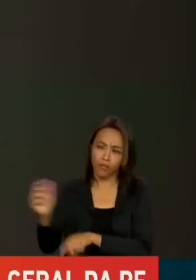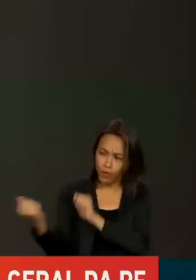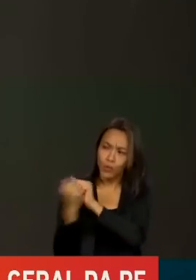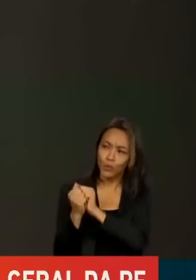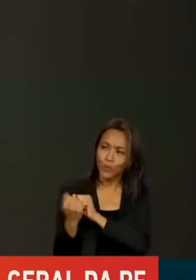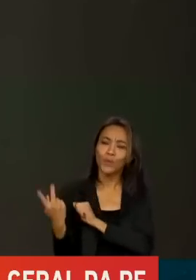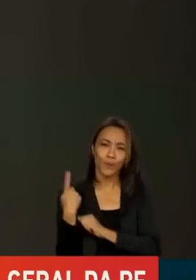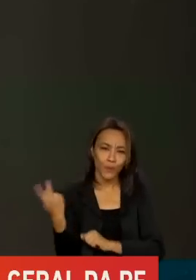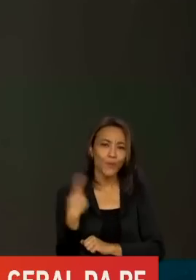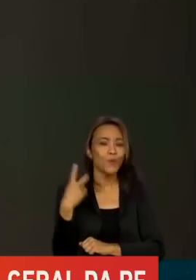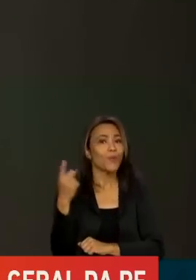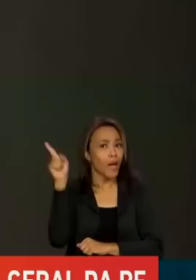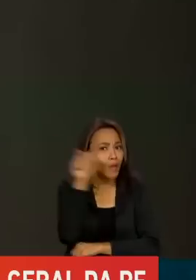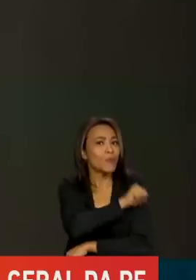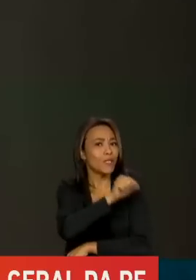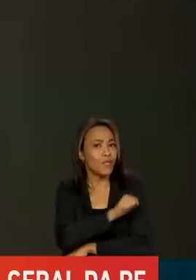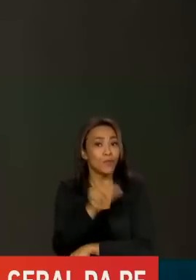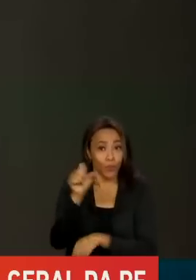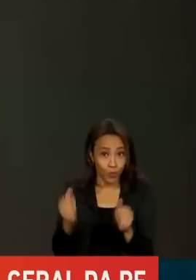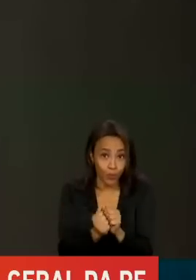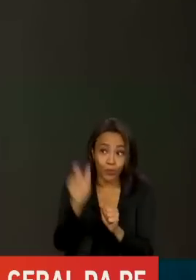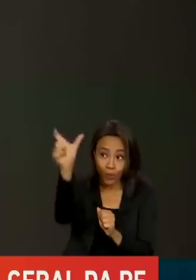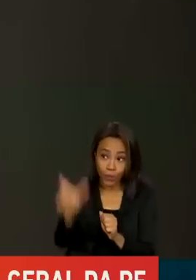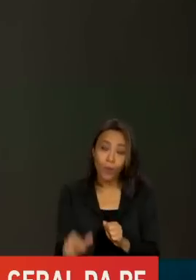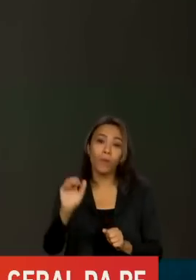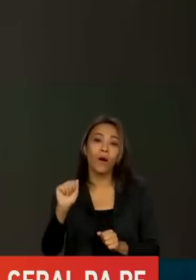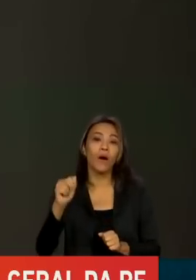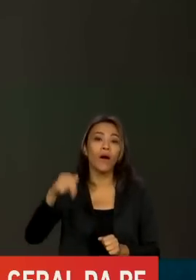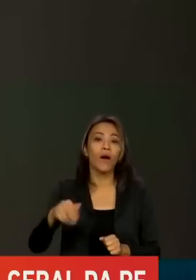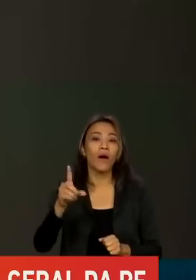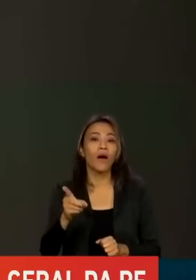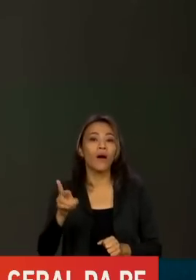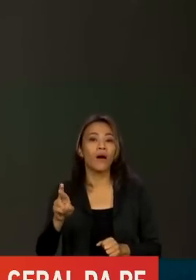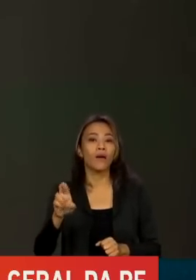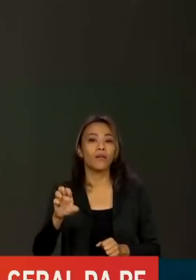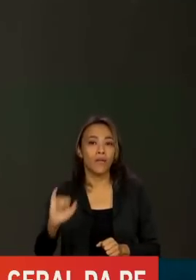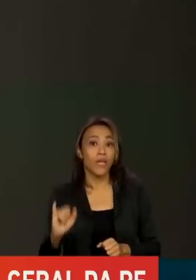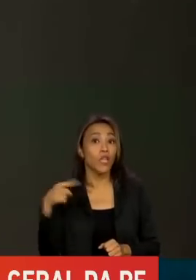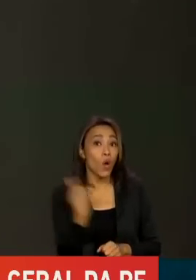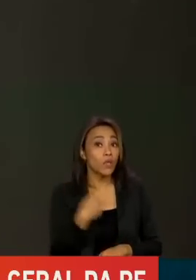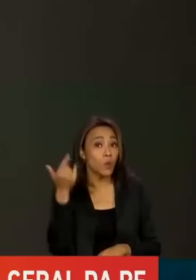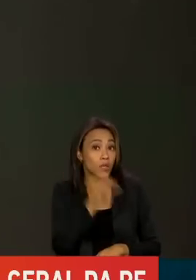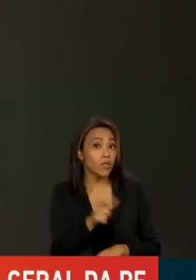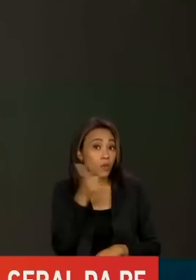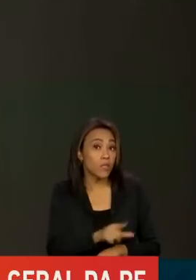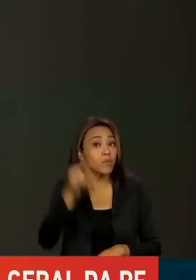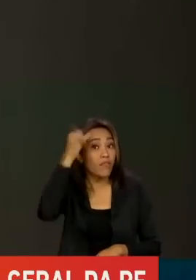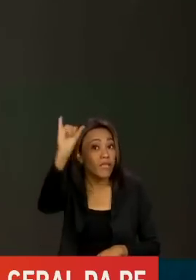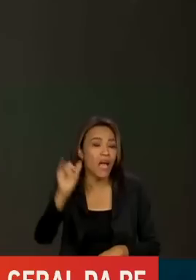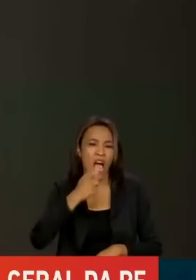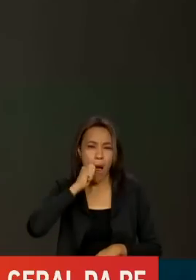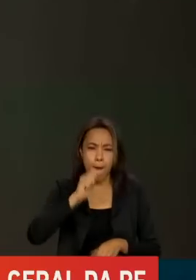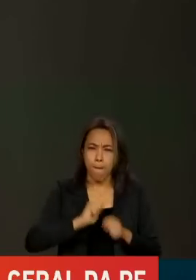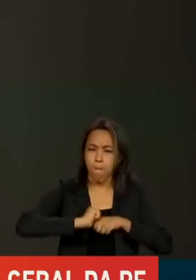comigo no Rio de Janeiro com Andrei também nós tivemos a oportunidade de evitar a explosão de